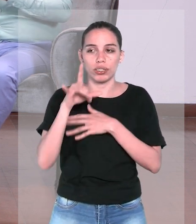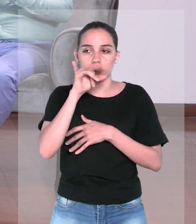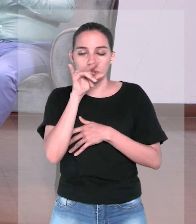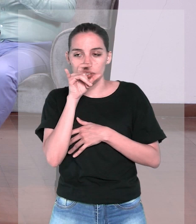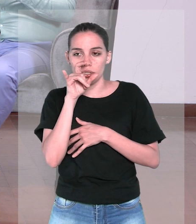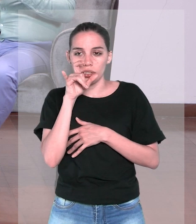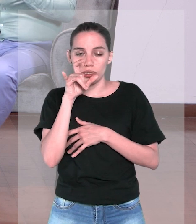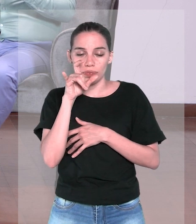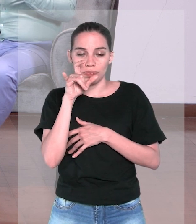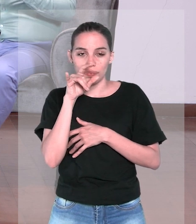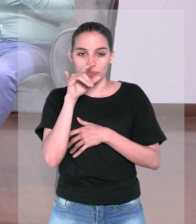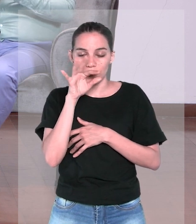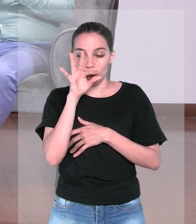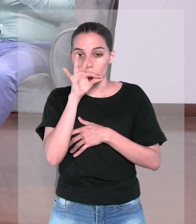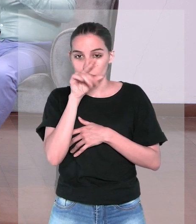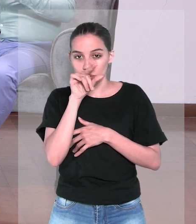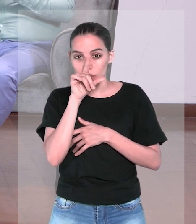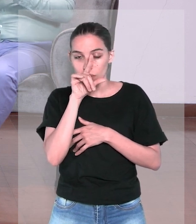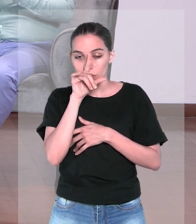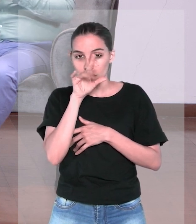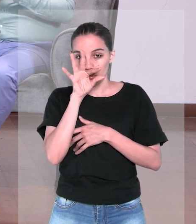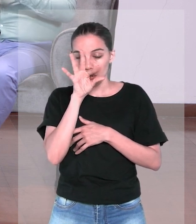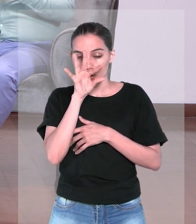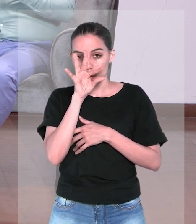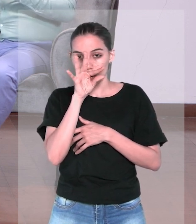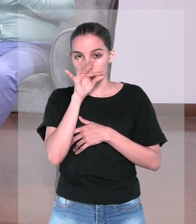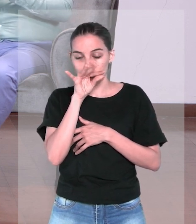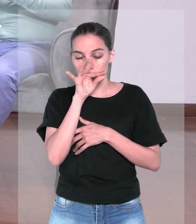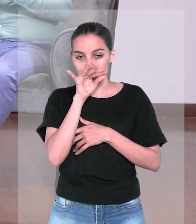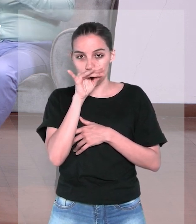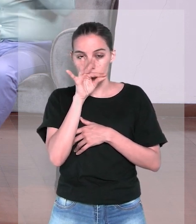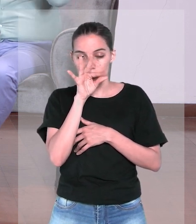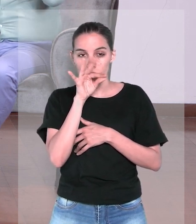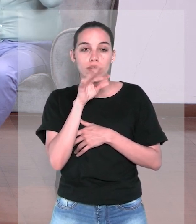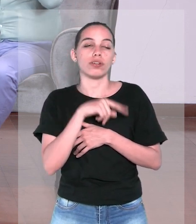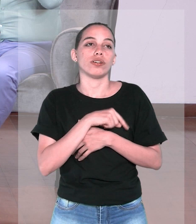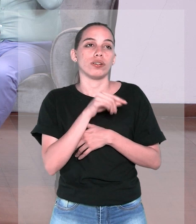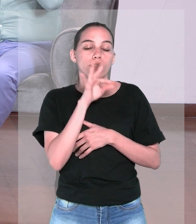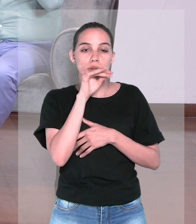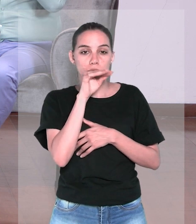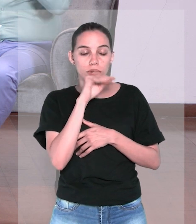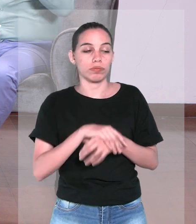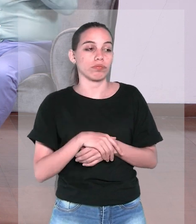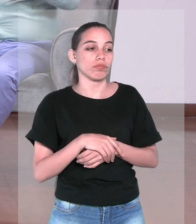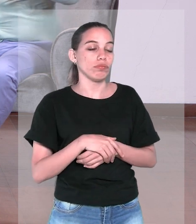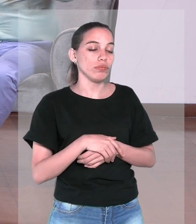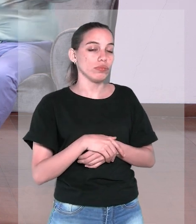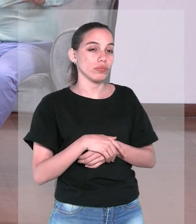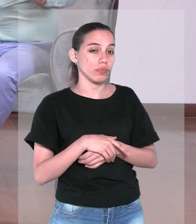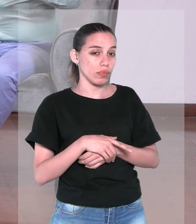universo muito bem trabalhado, toxicamente, para violar. Então, não é uma